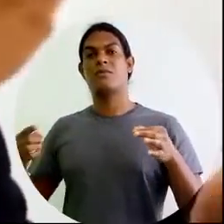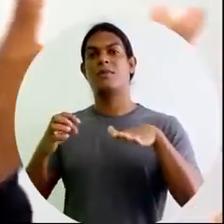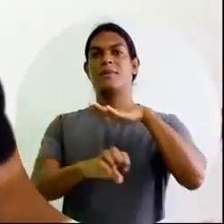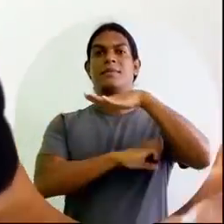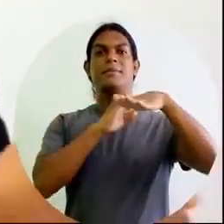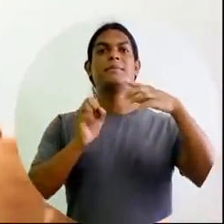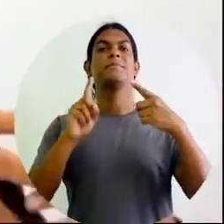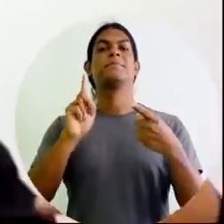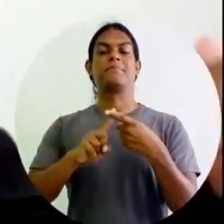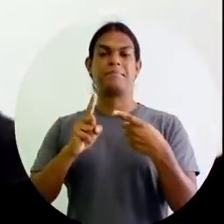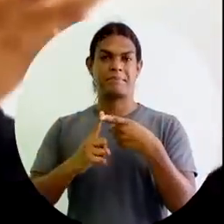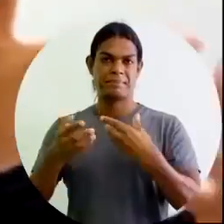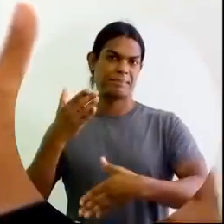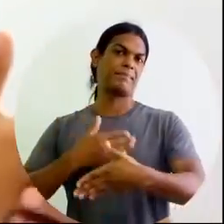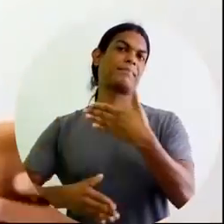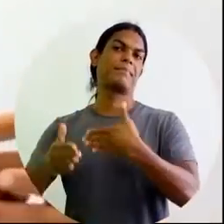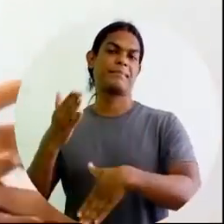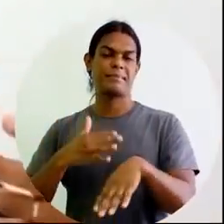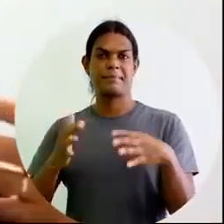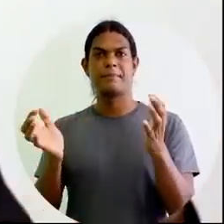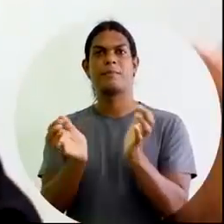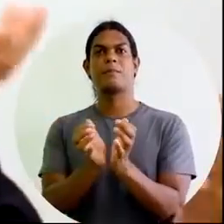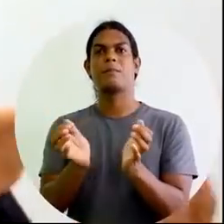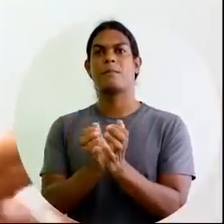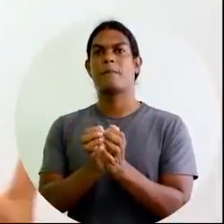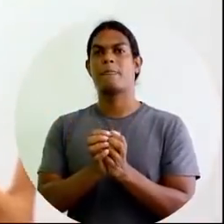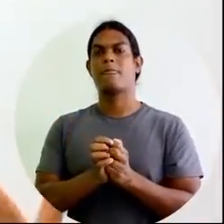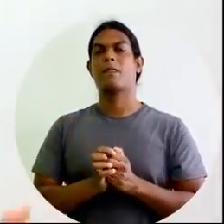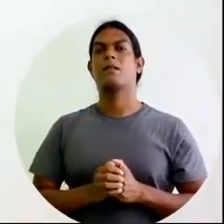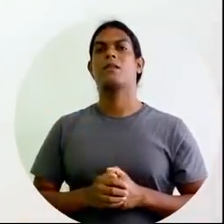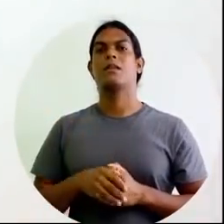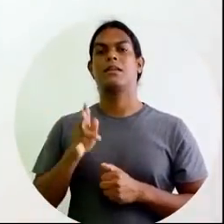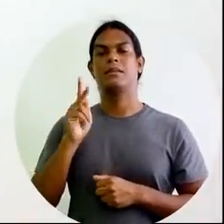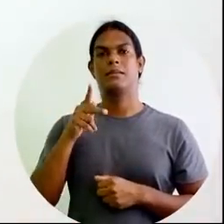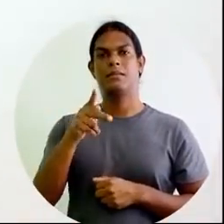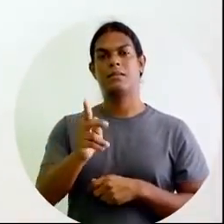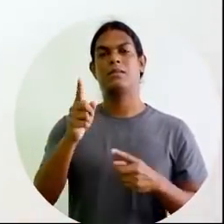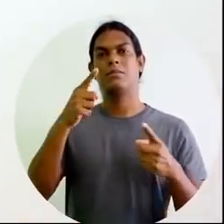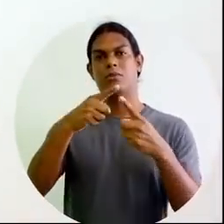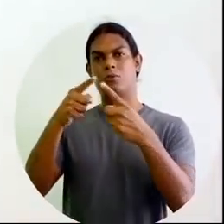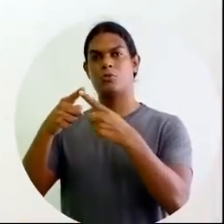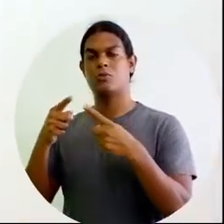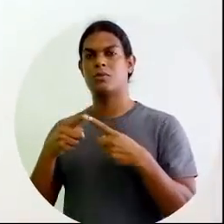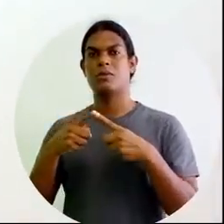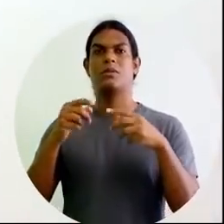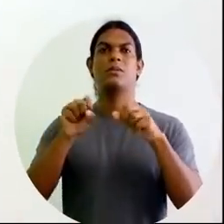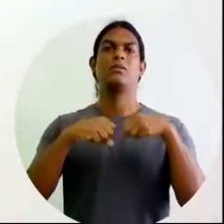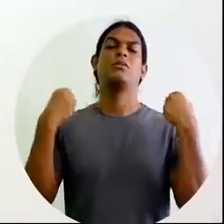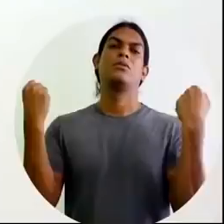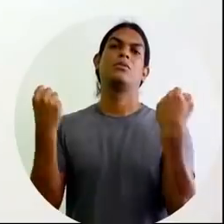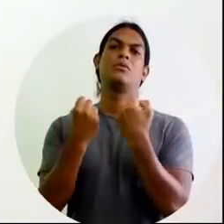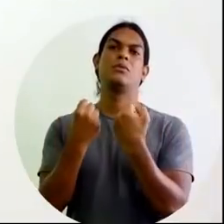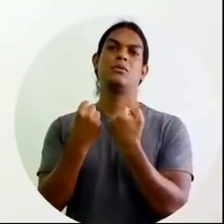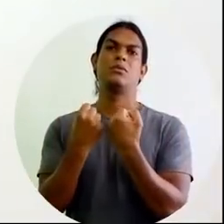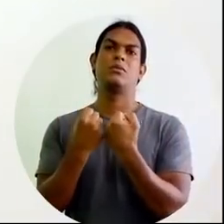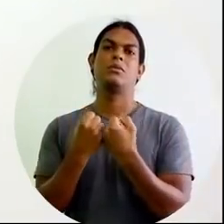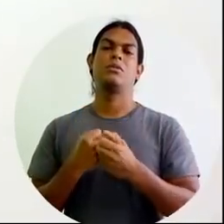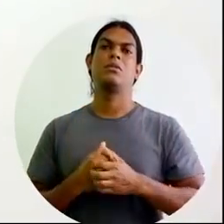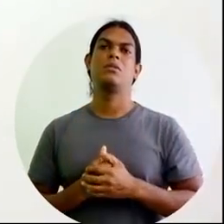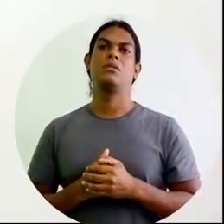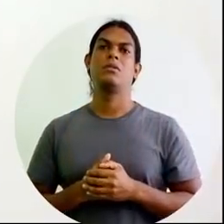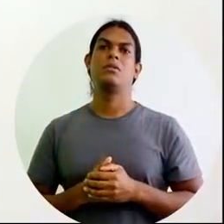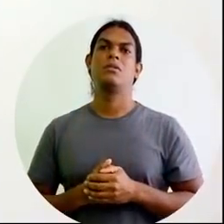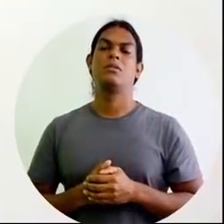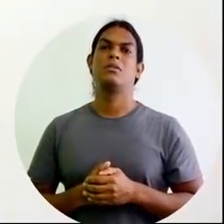elas também se relacionam em grupos, né? Elas mantêm esse contato social. E as coalizões, que